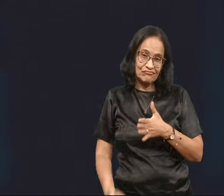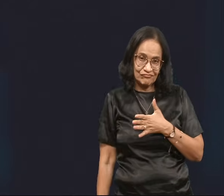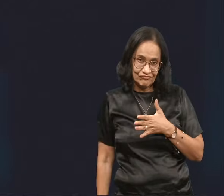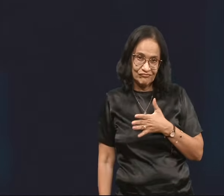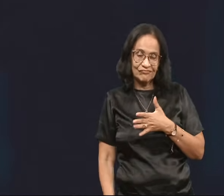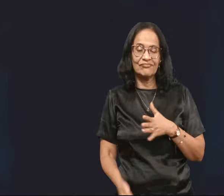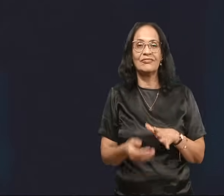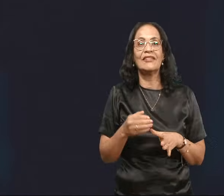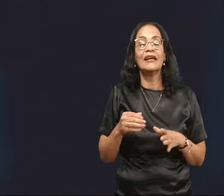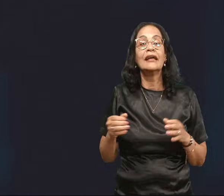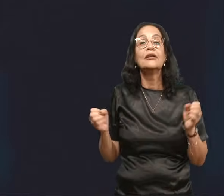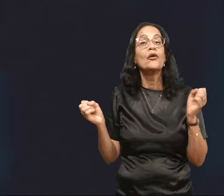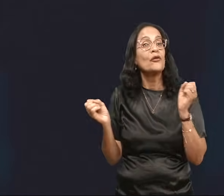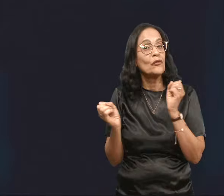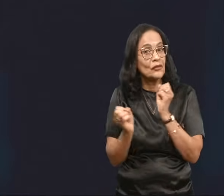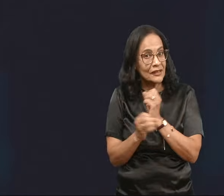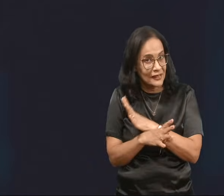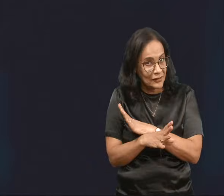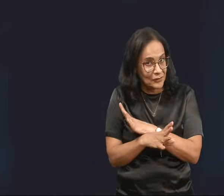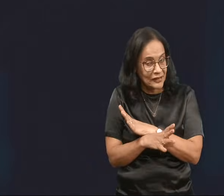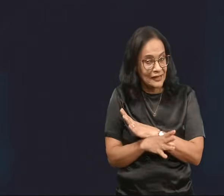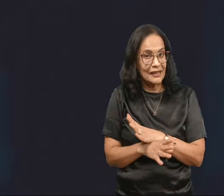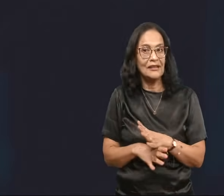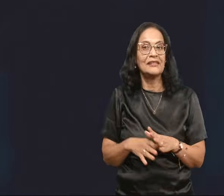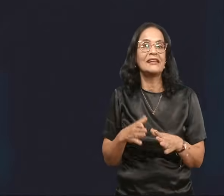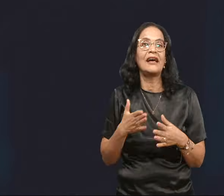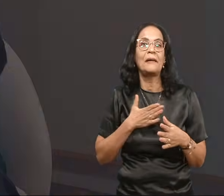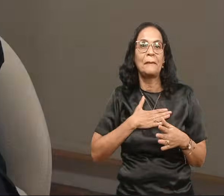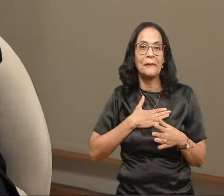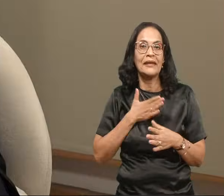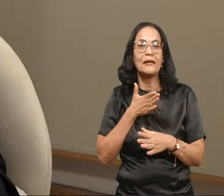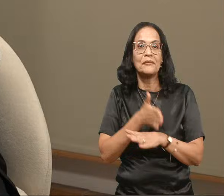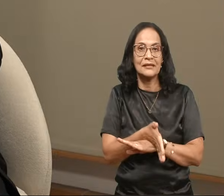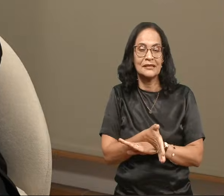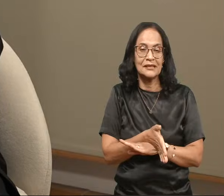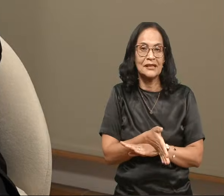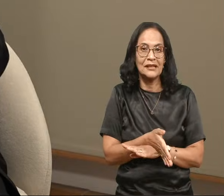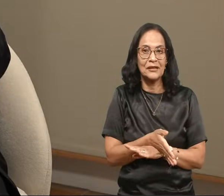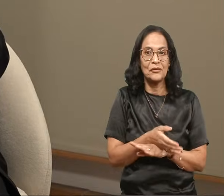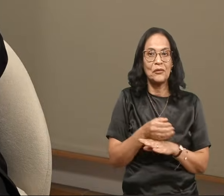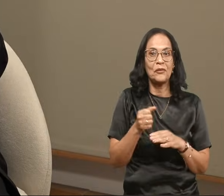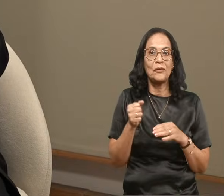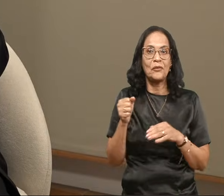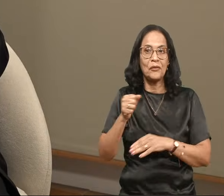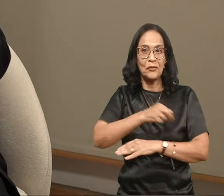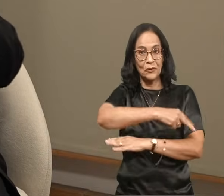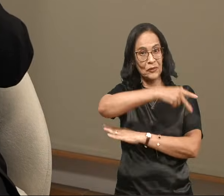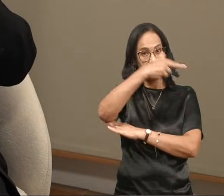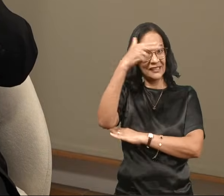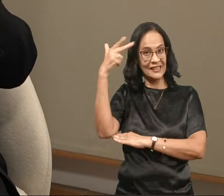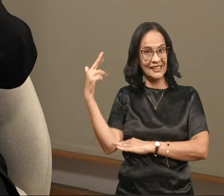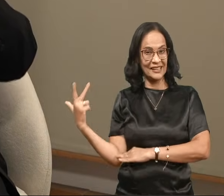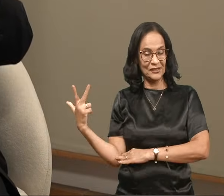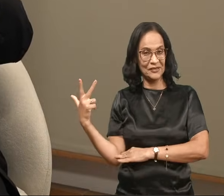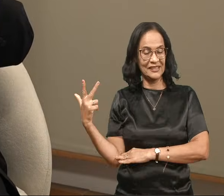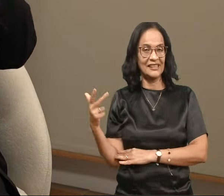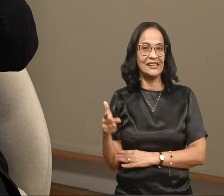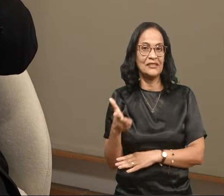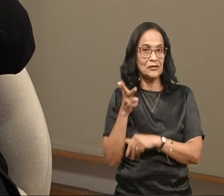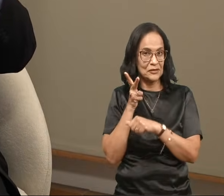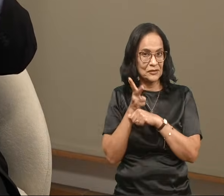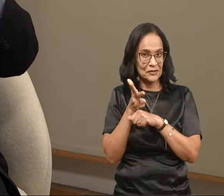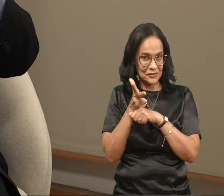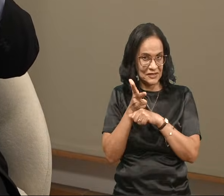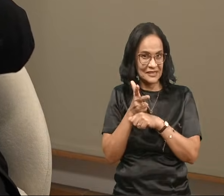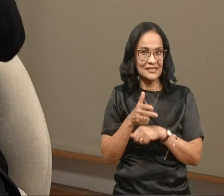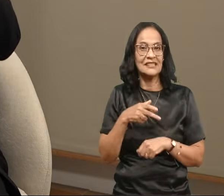E eu vou encerrar a minha participação hoje com um teaser do Natal Aleluia. Daqui a pouquinho vai sair e nós vamos encerrar, mas eu